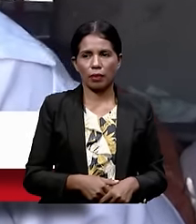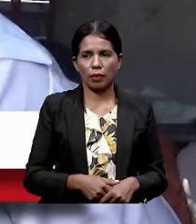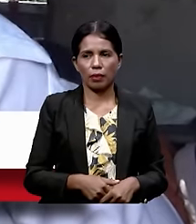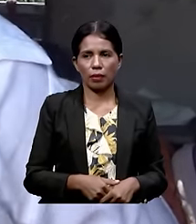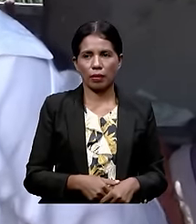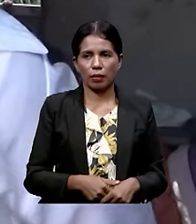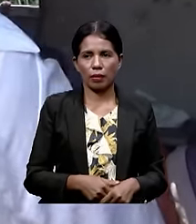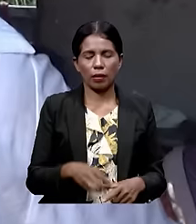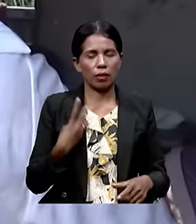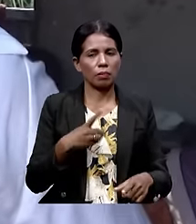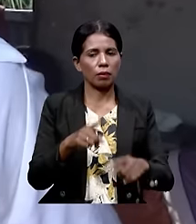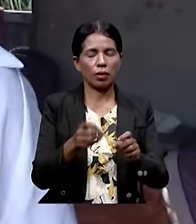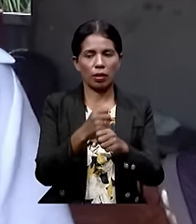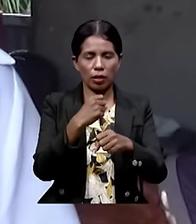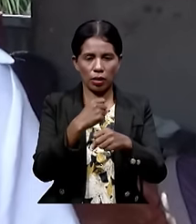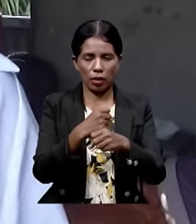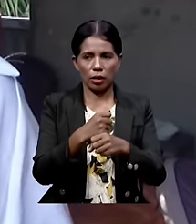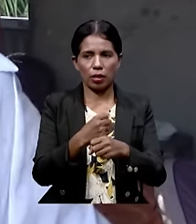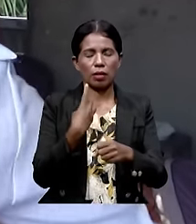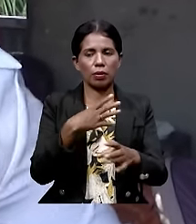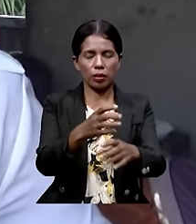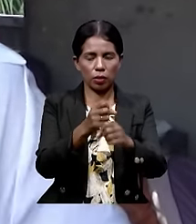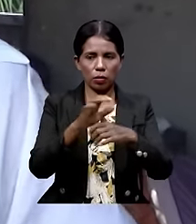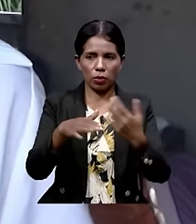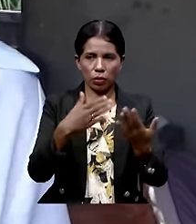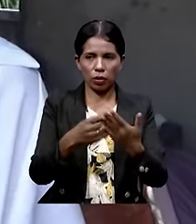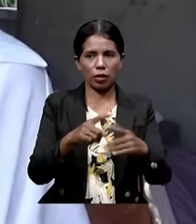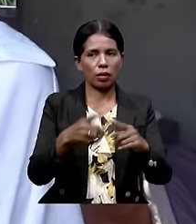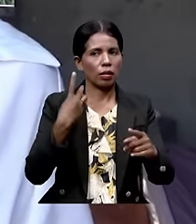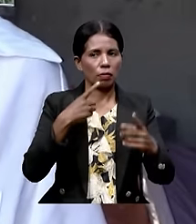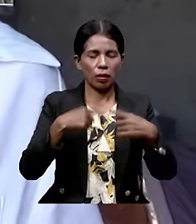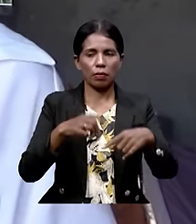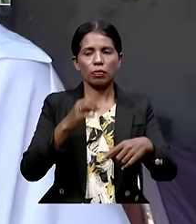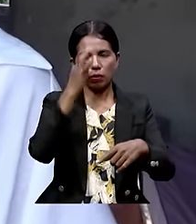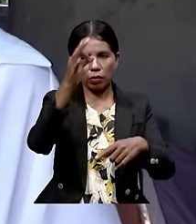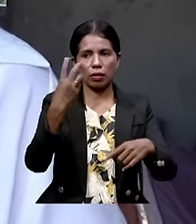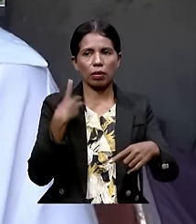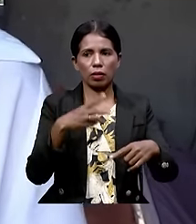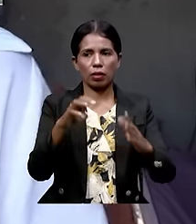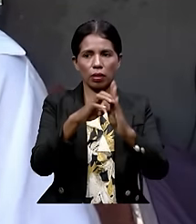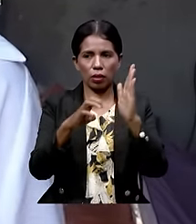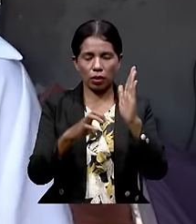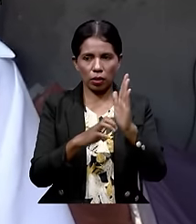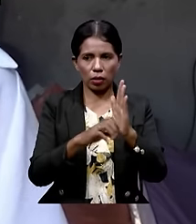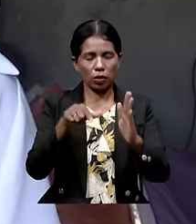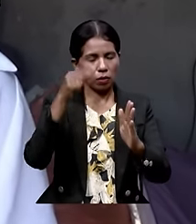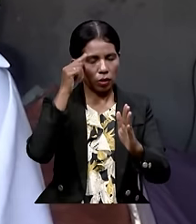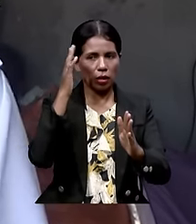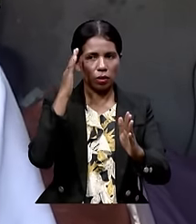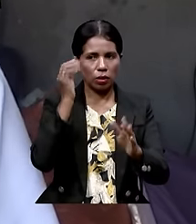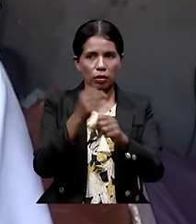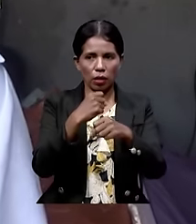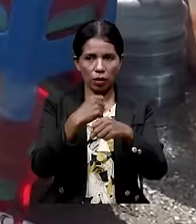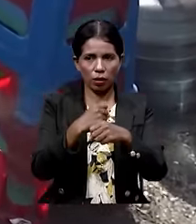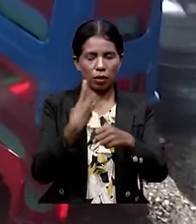Ami la belha algo tira, ami la belha algo tira, ami si mi buat ser minoto, la tena apa berua, kita istar, kare gubernur, hanwa ya tu halu pali pati